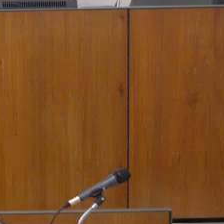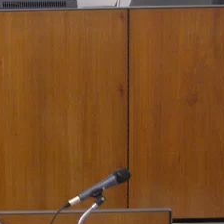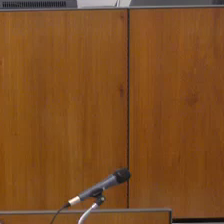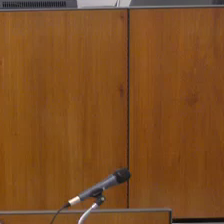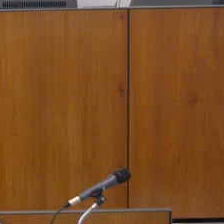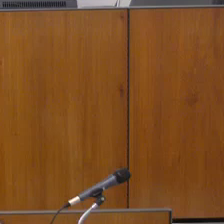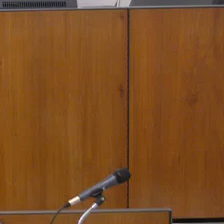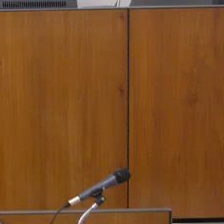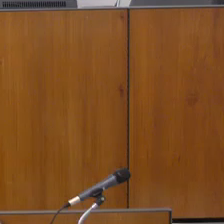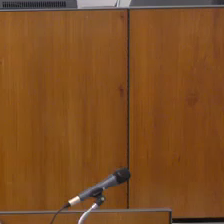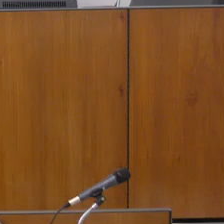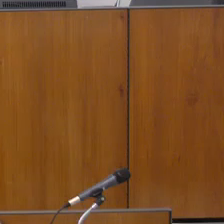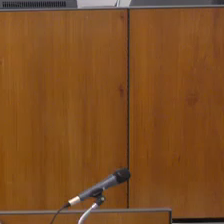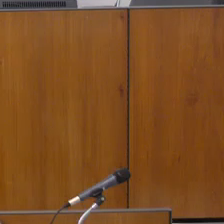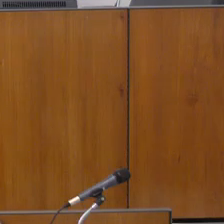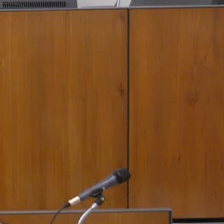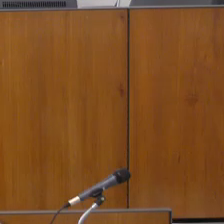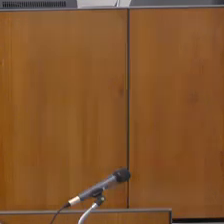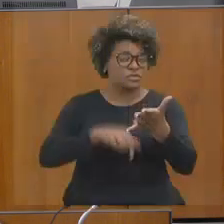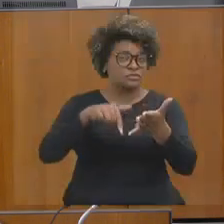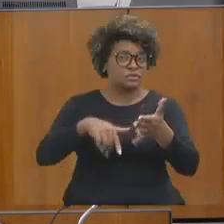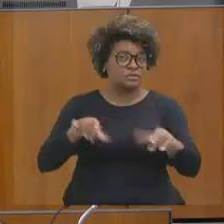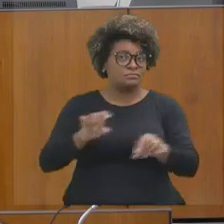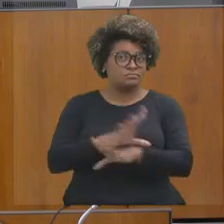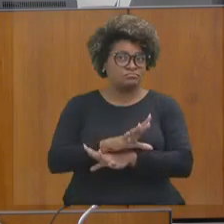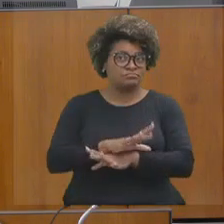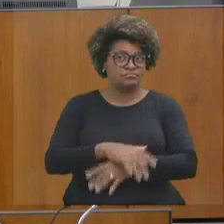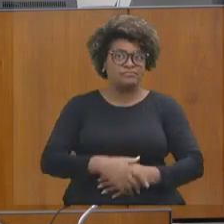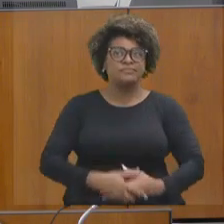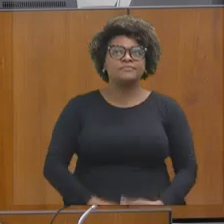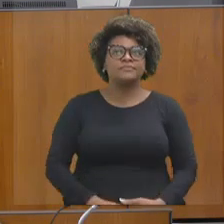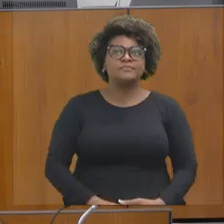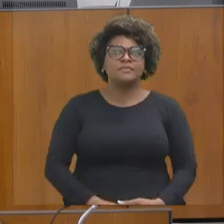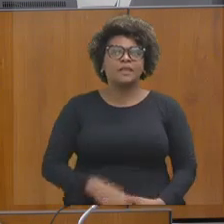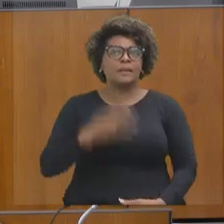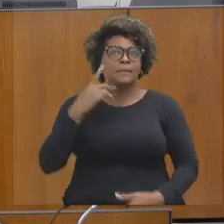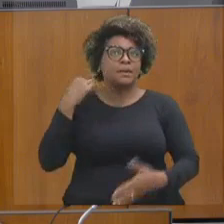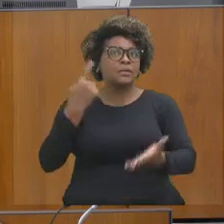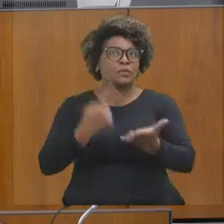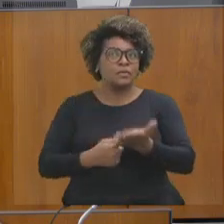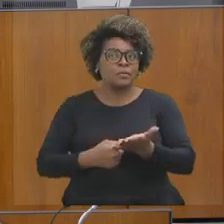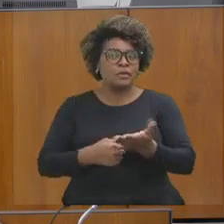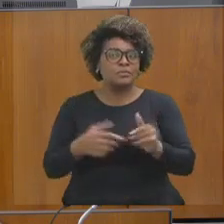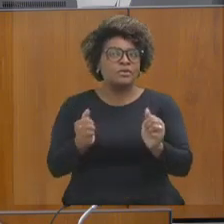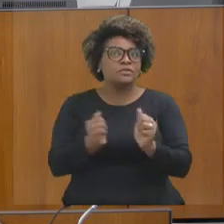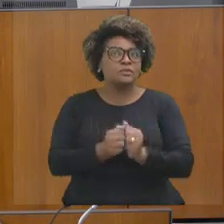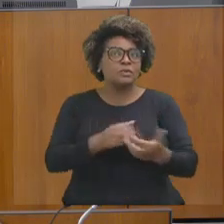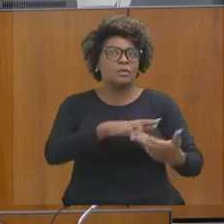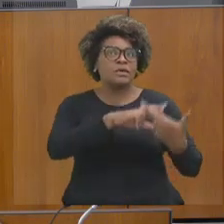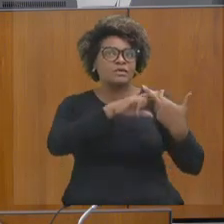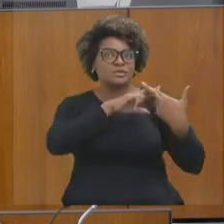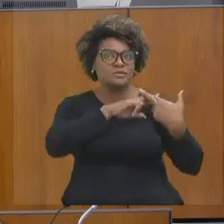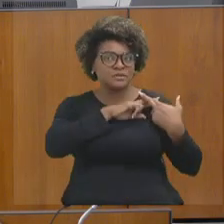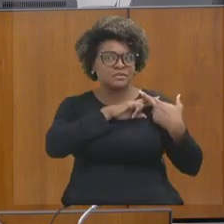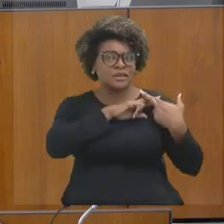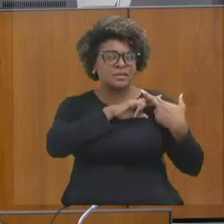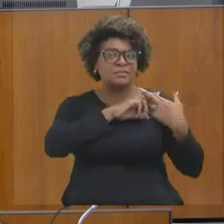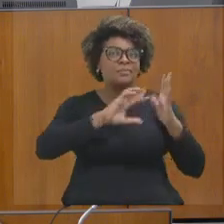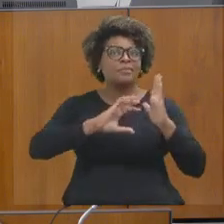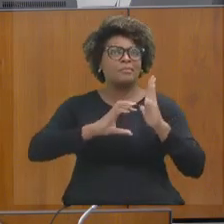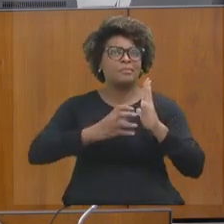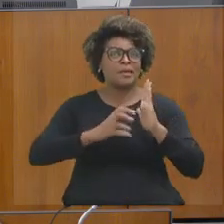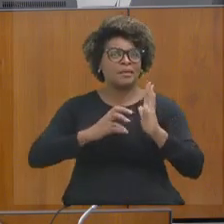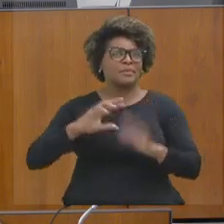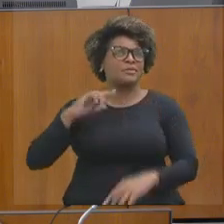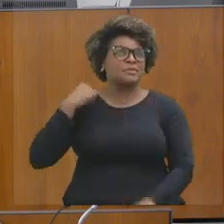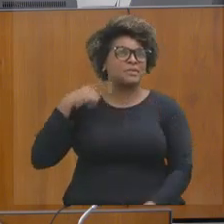registro biométrico no terminal para afirmar o compromisso com papel fiscalizador do Parlamento Mineiro iniciamos o primeiro